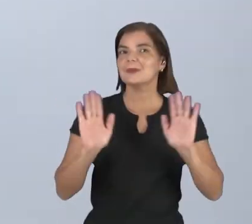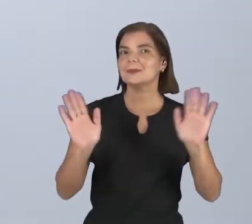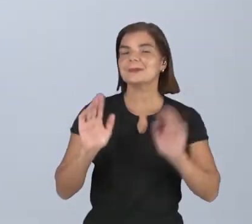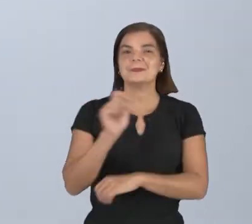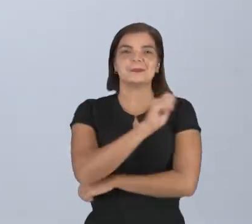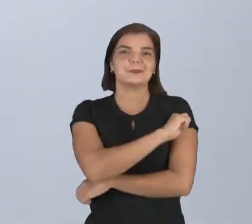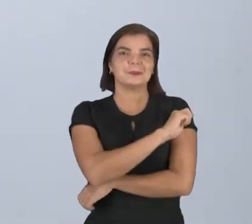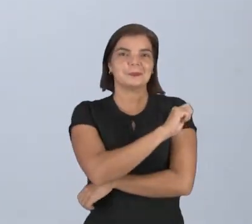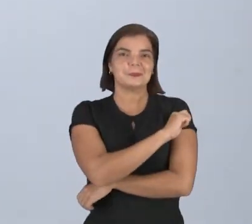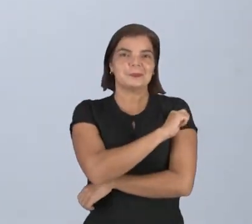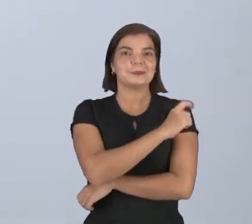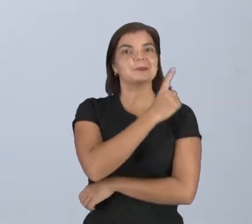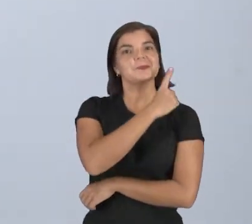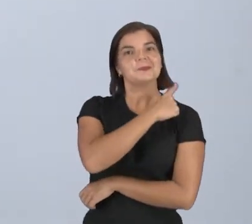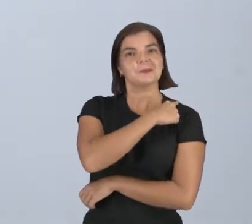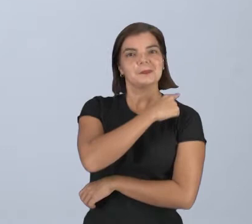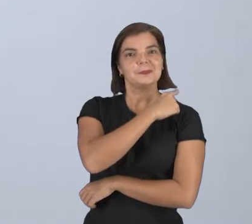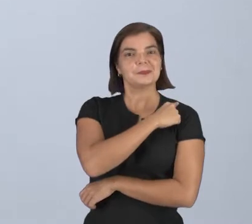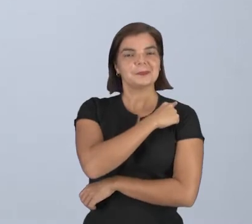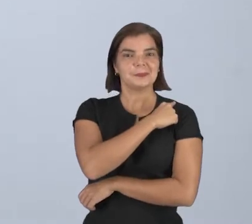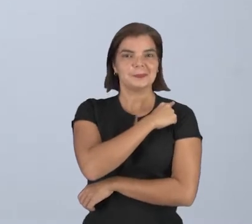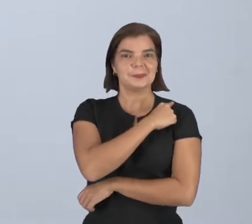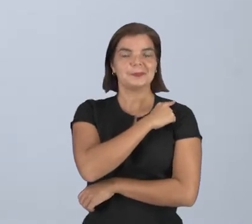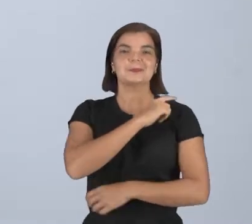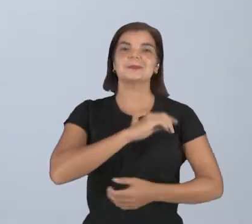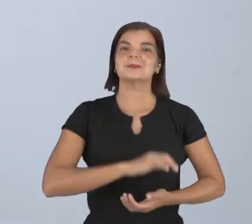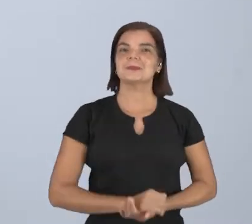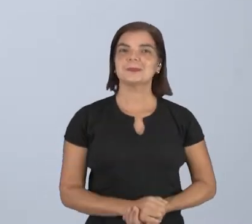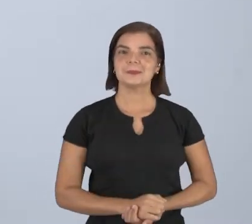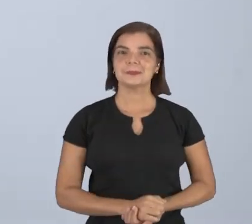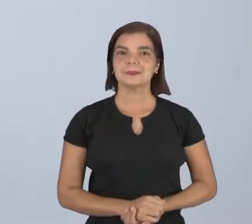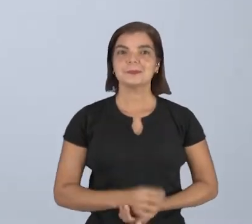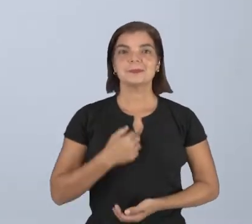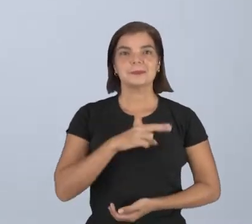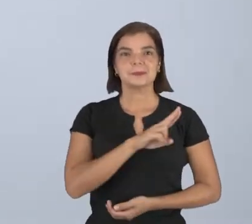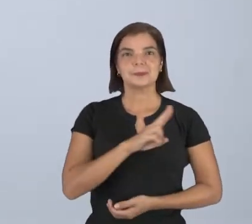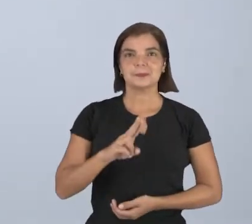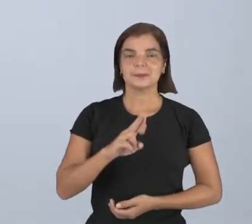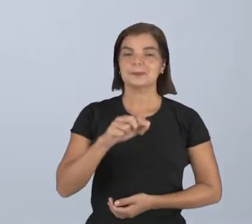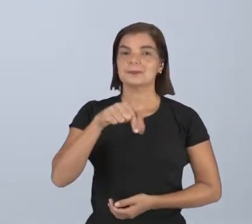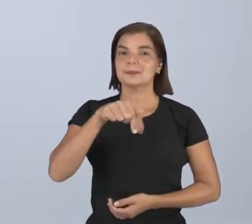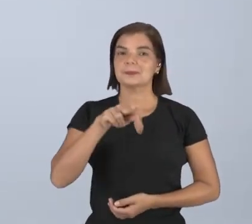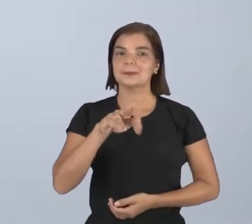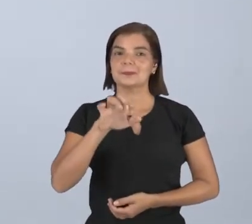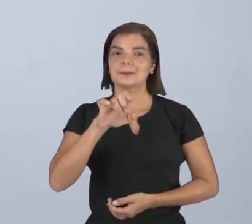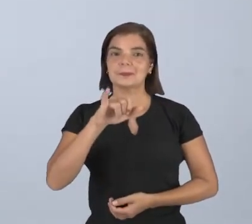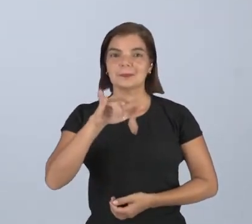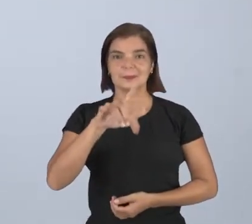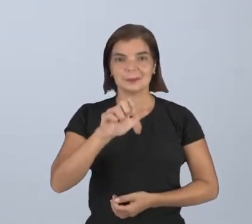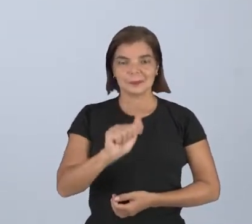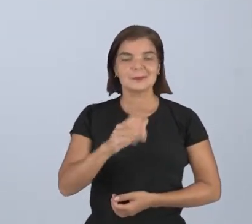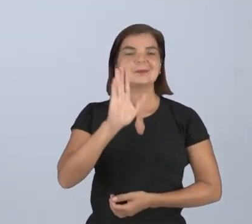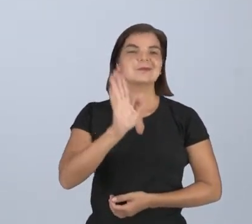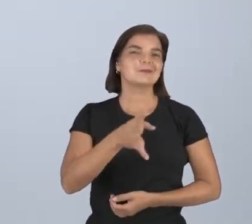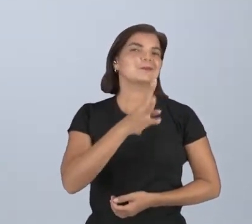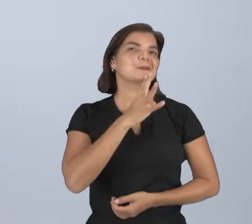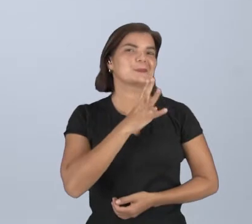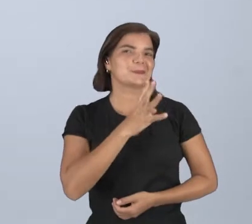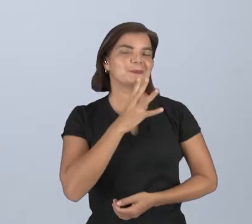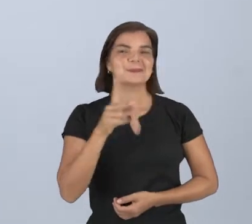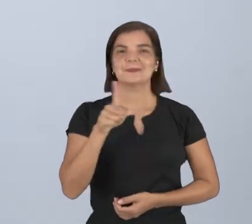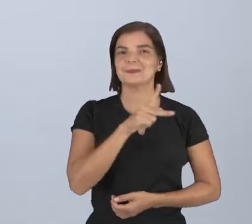Olá, alunos da primeira série do ensino médio. Meu nome é Keila Batista, vocês já devem me conhecer, né?